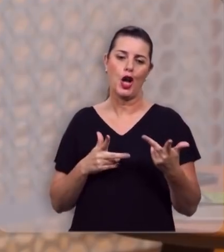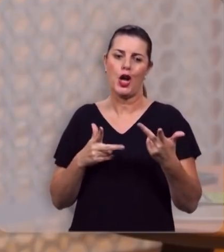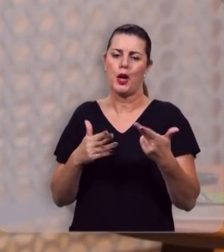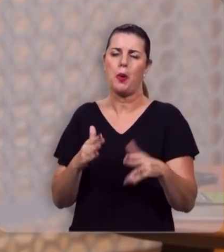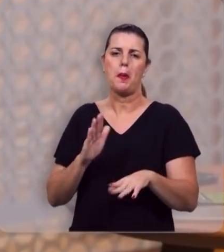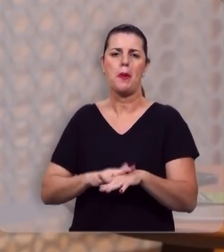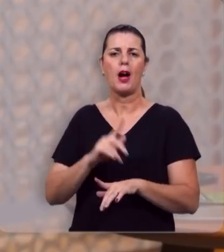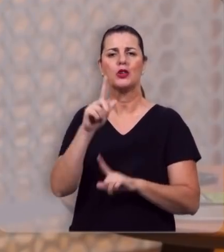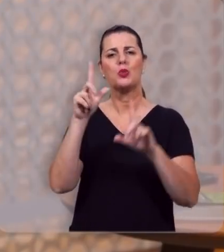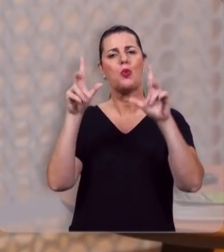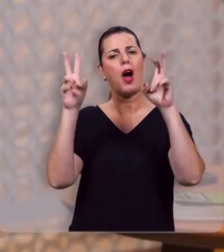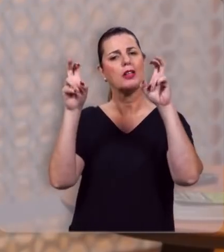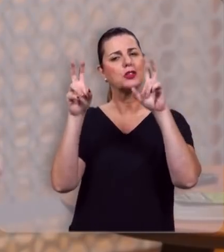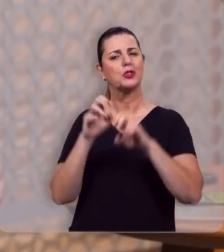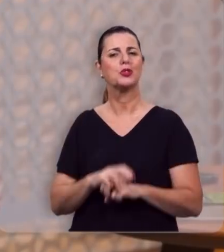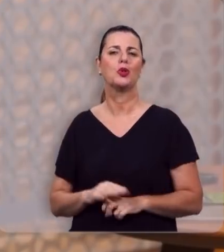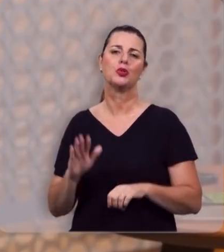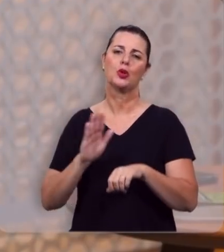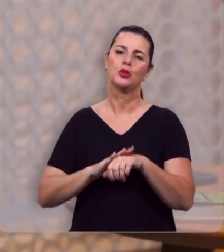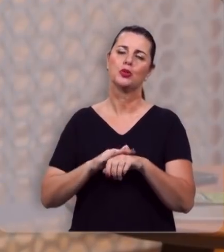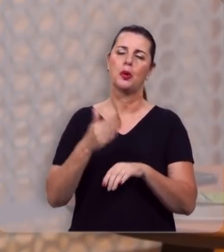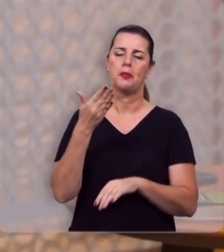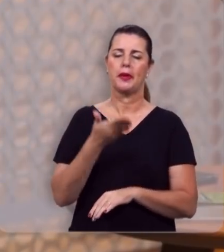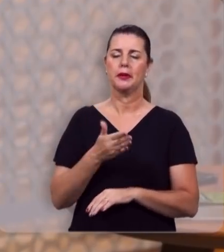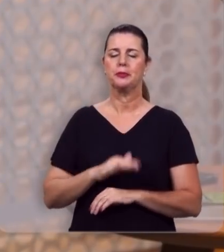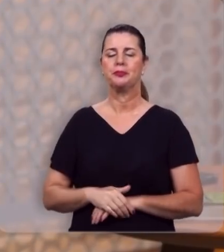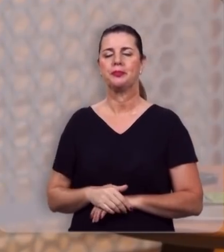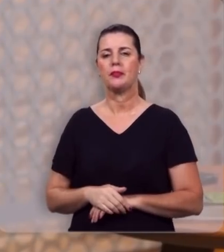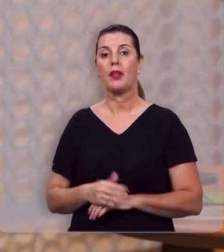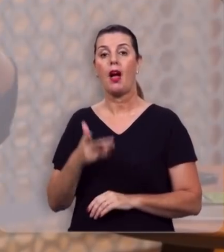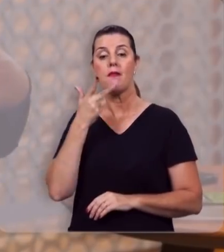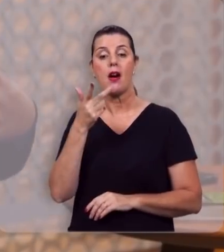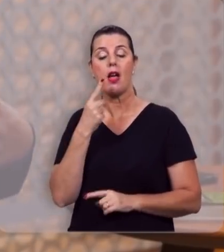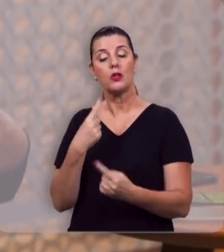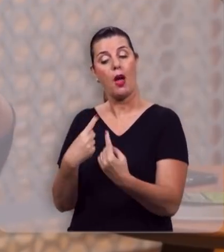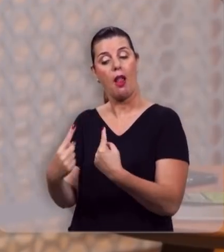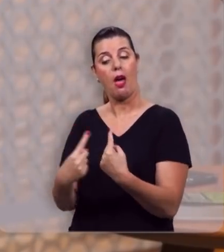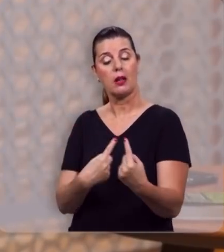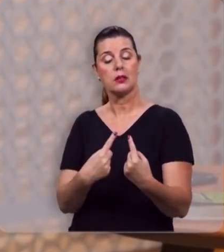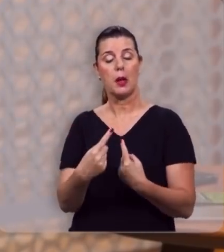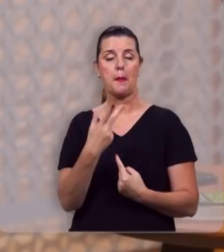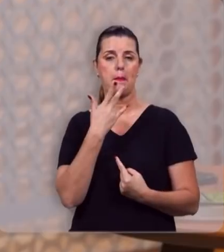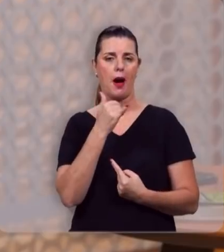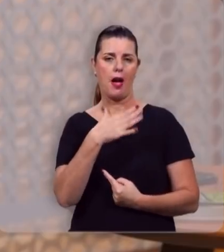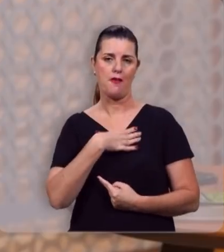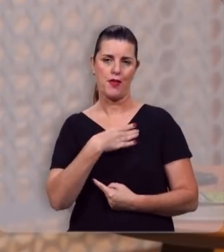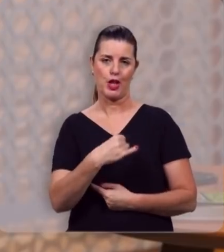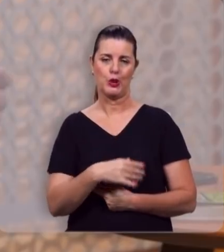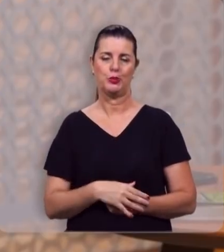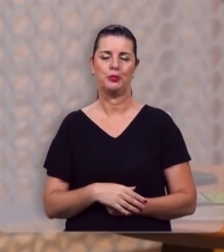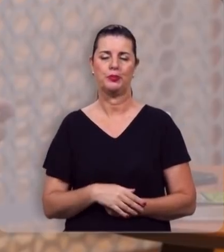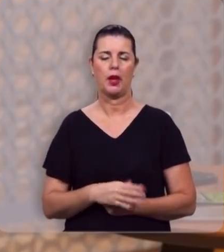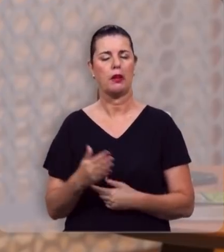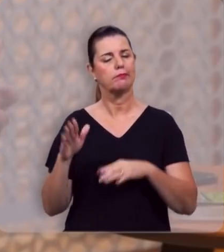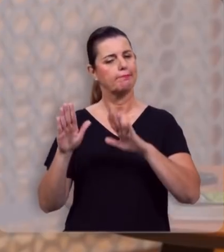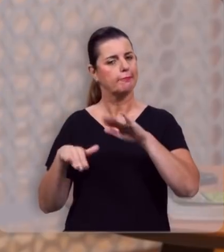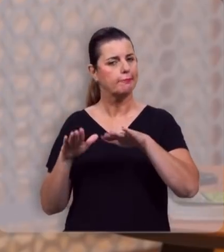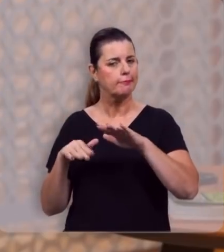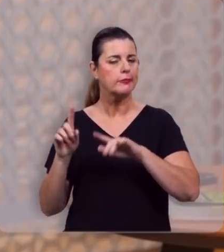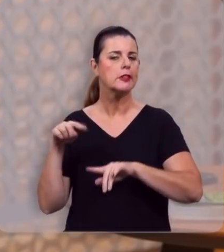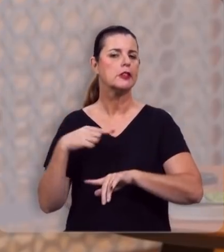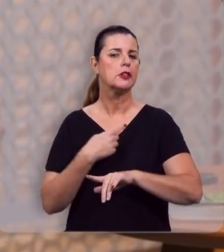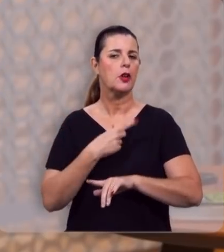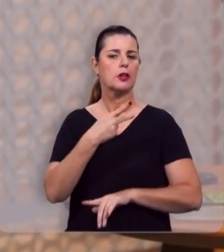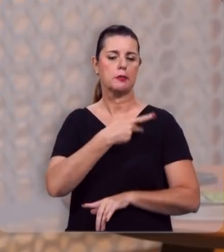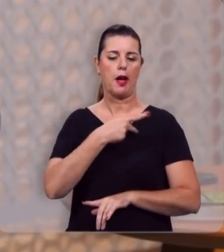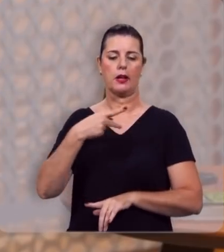diferente, mais um assunto nessa direção. Agora falando do relacionamento entre pais e filhos. Muitas vezes nós que